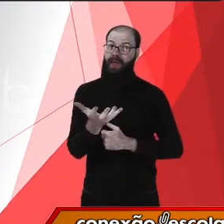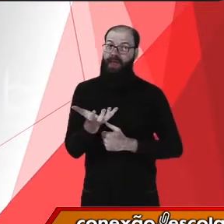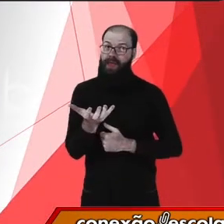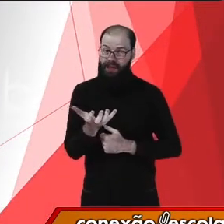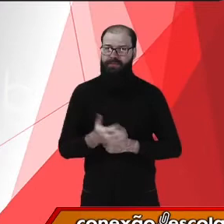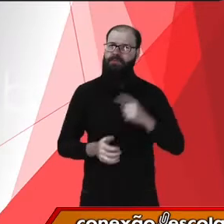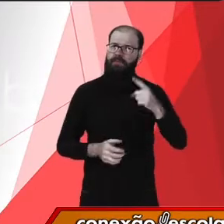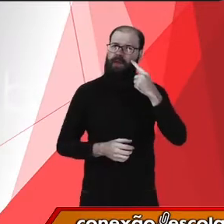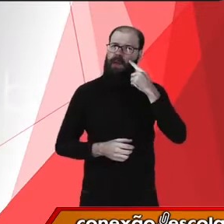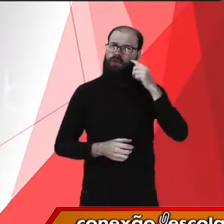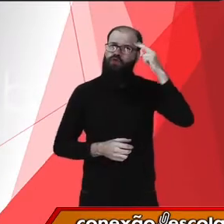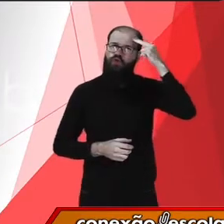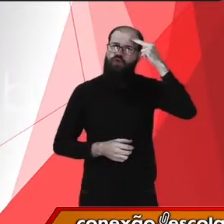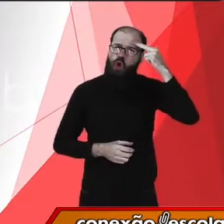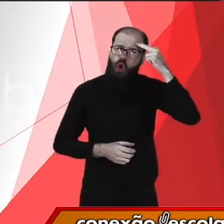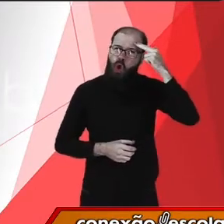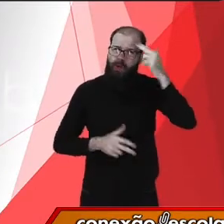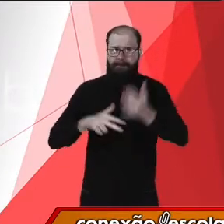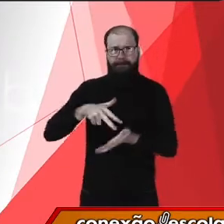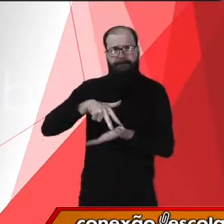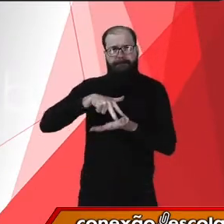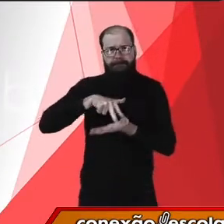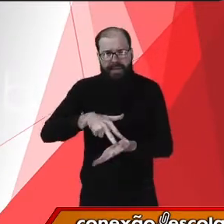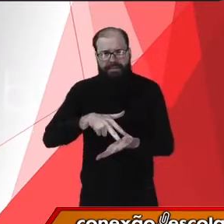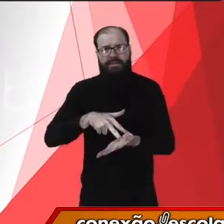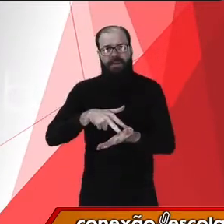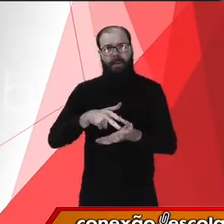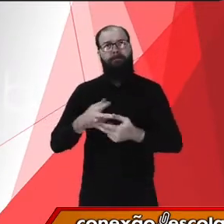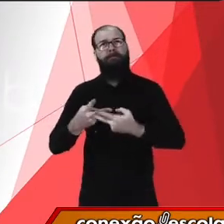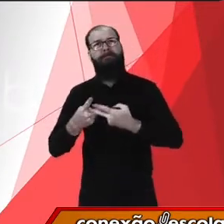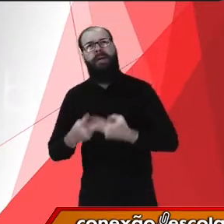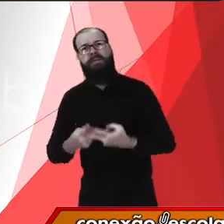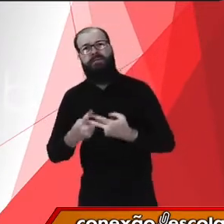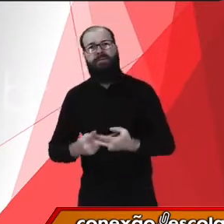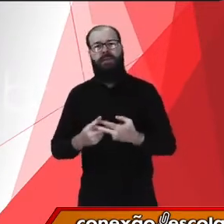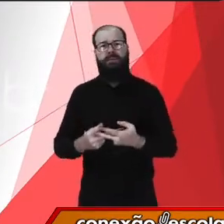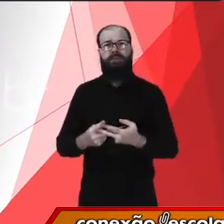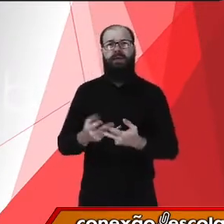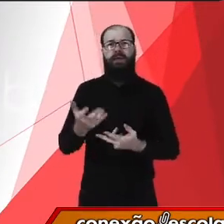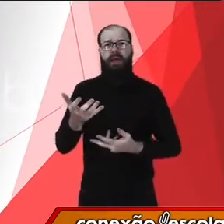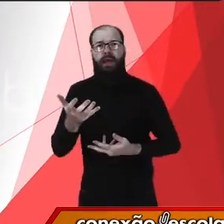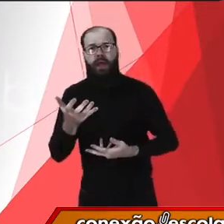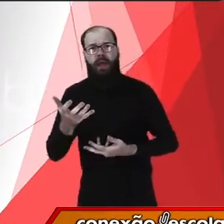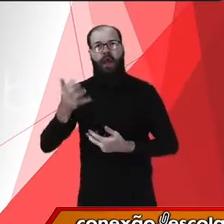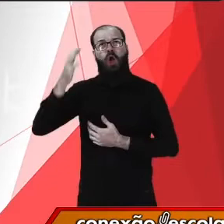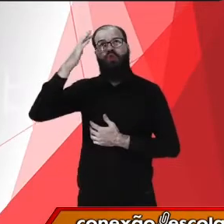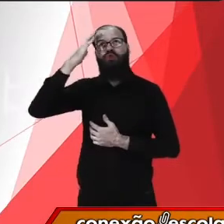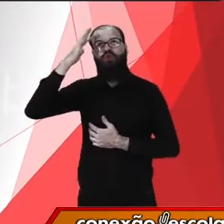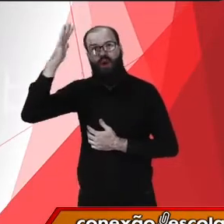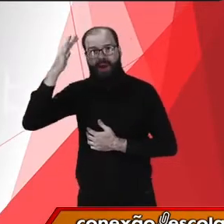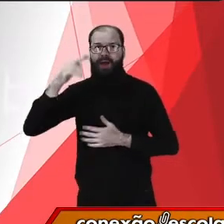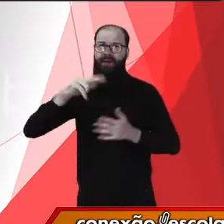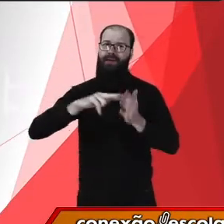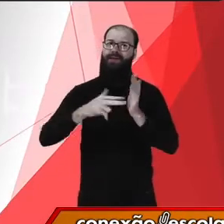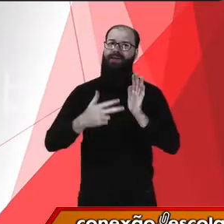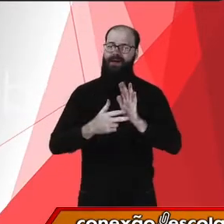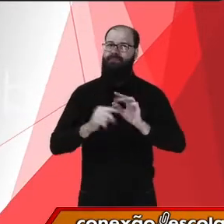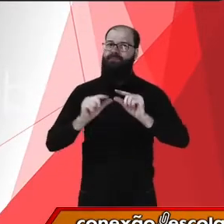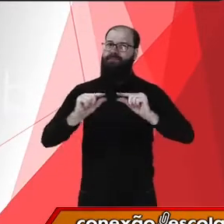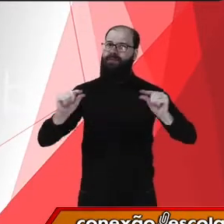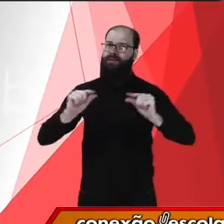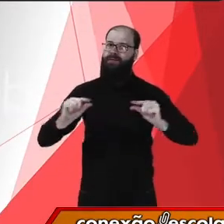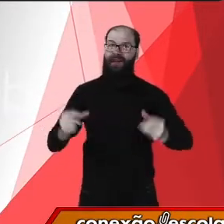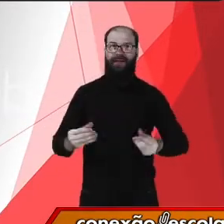dias, persistir, paciência, é aquela ideia de um texto motivacional,